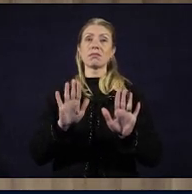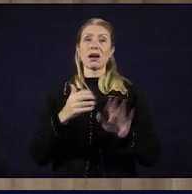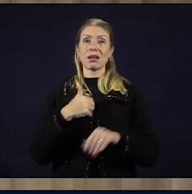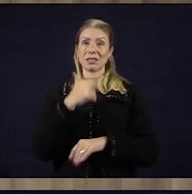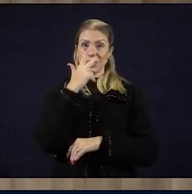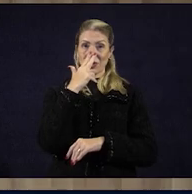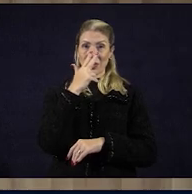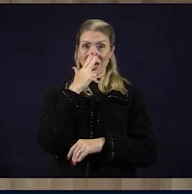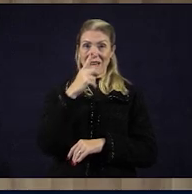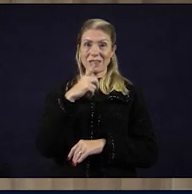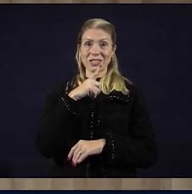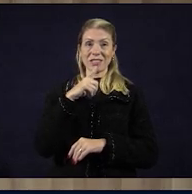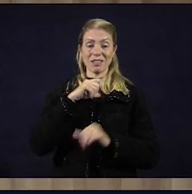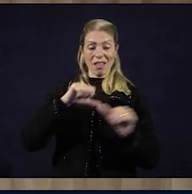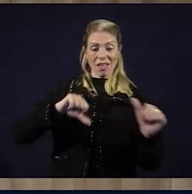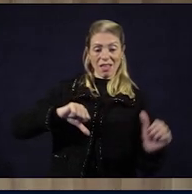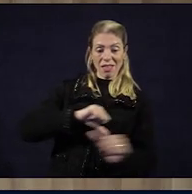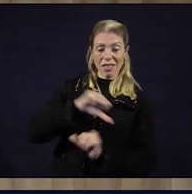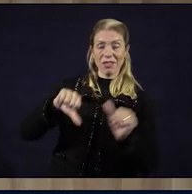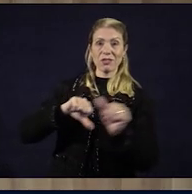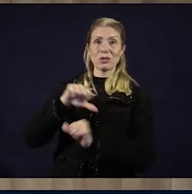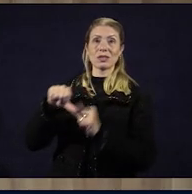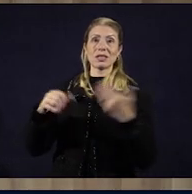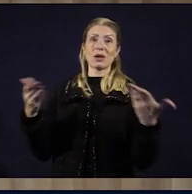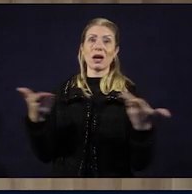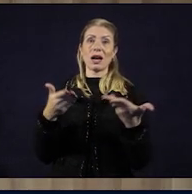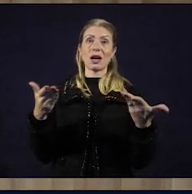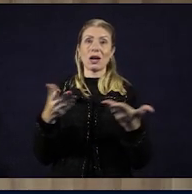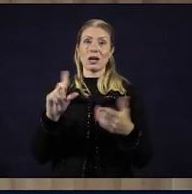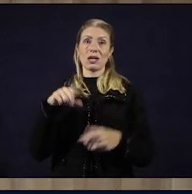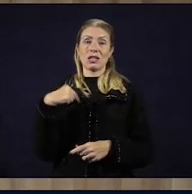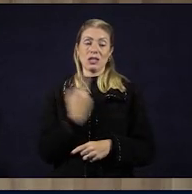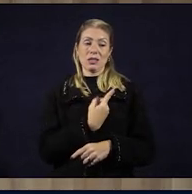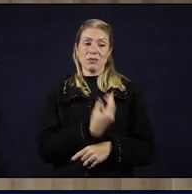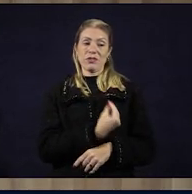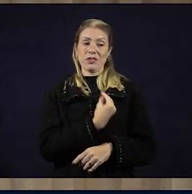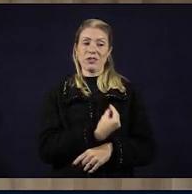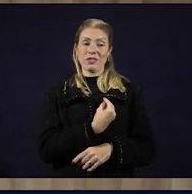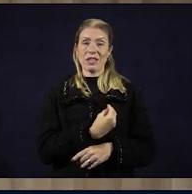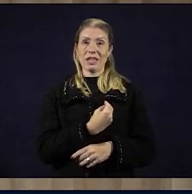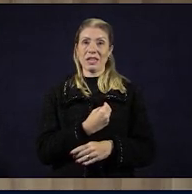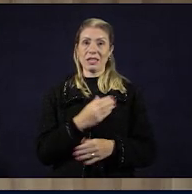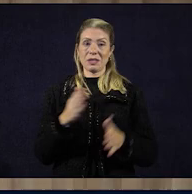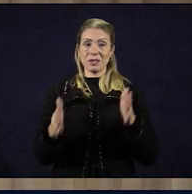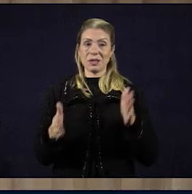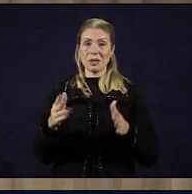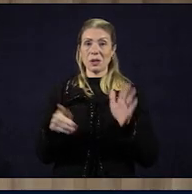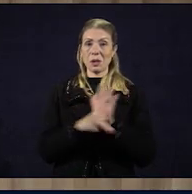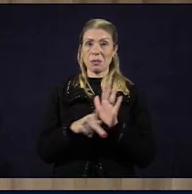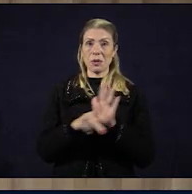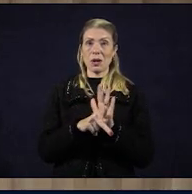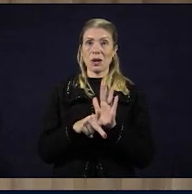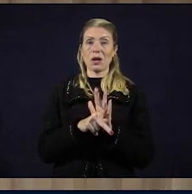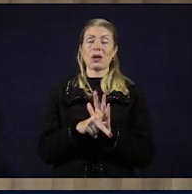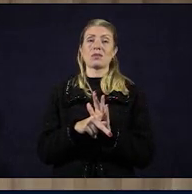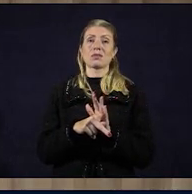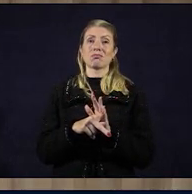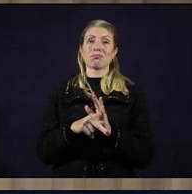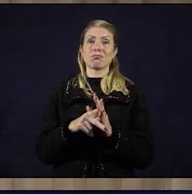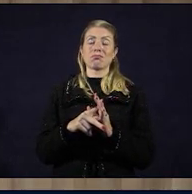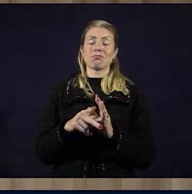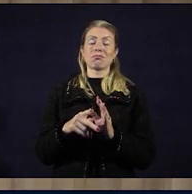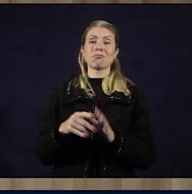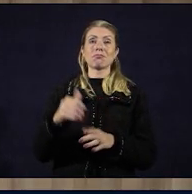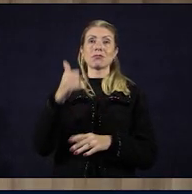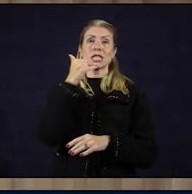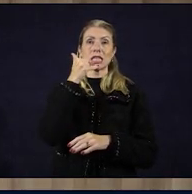acho que a revolução que a gente está passando no setor de Telecom liderado pelo